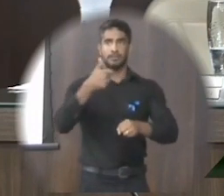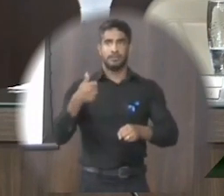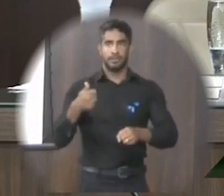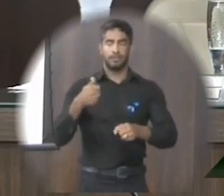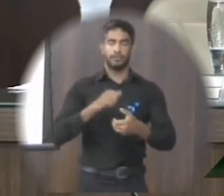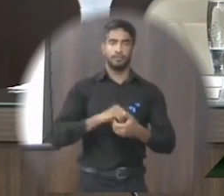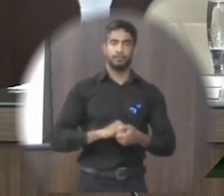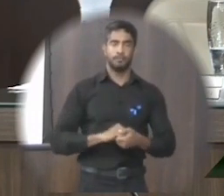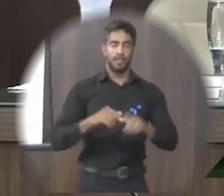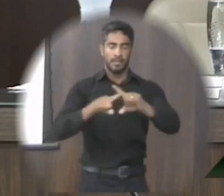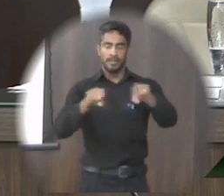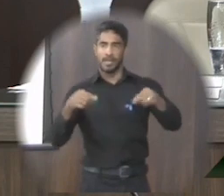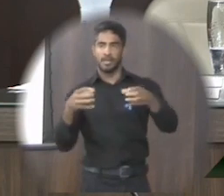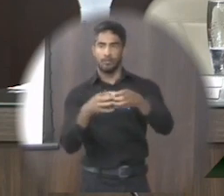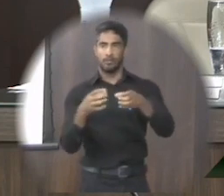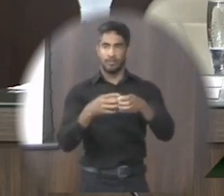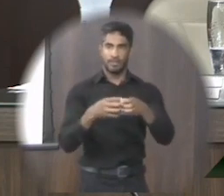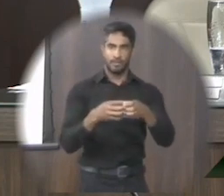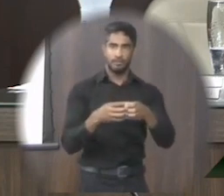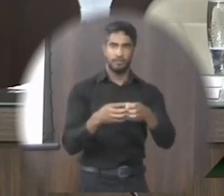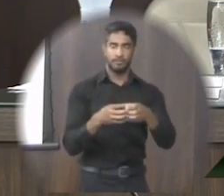077/2021, sala das comissões,